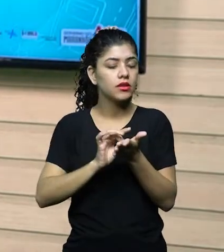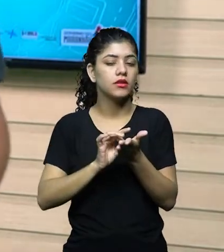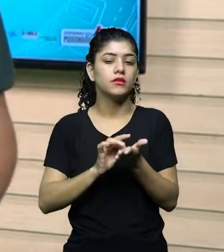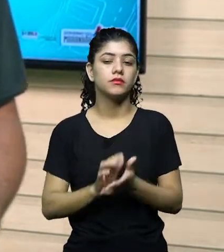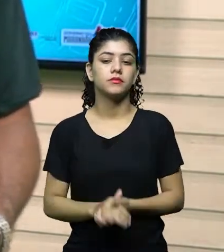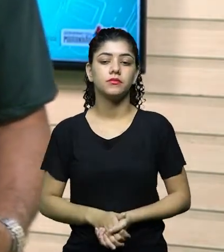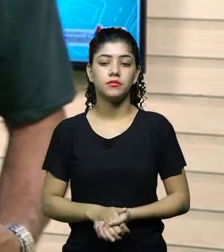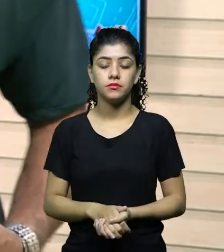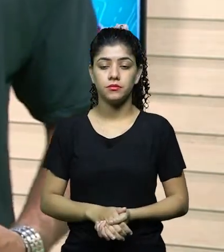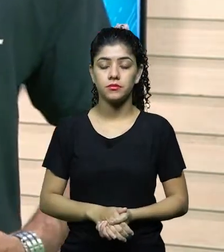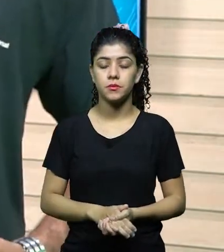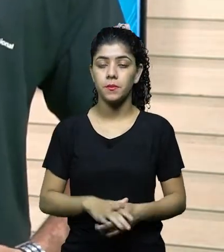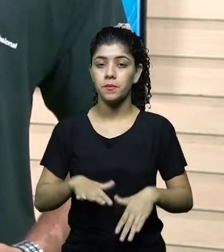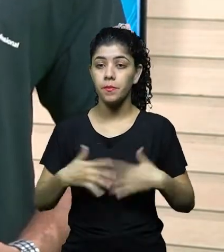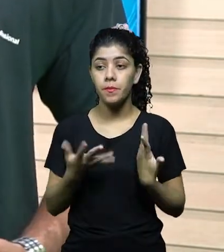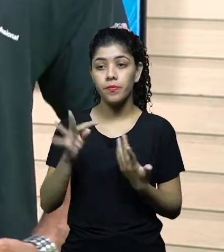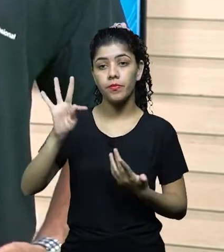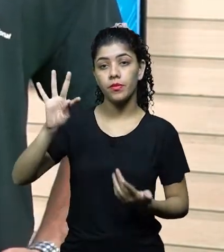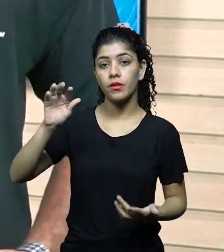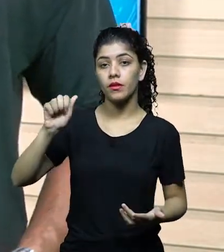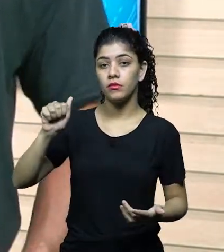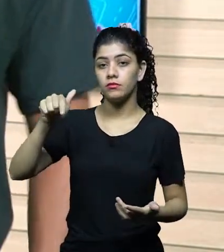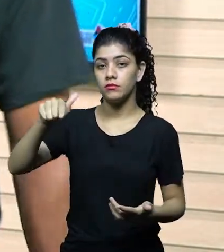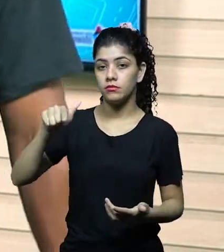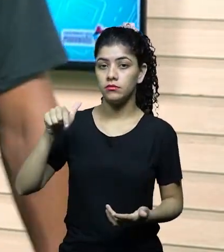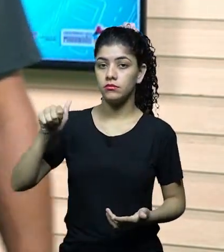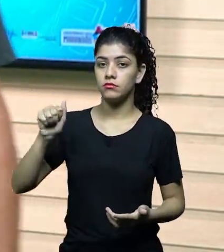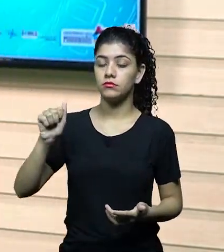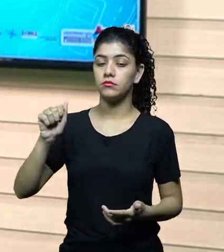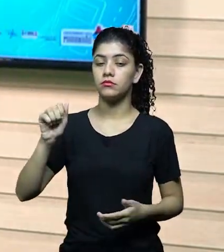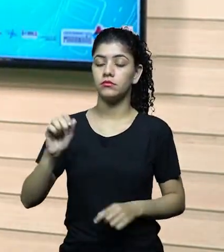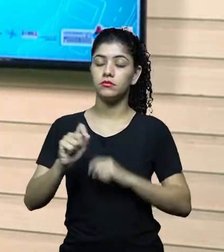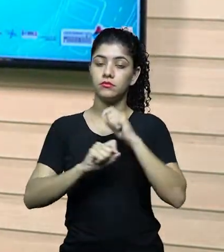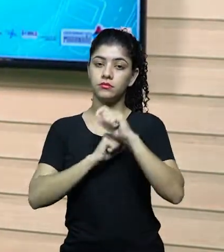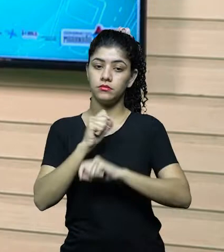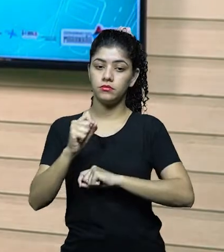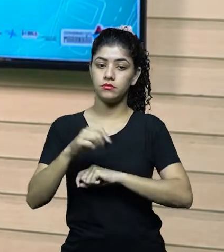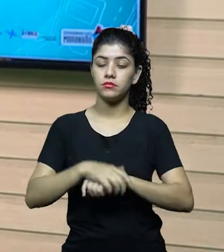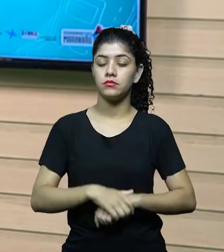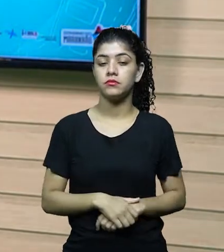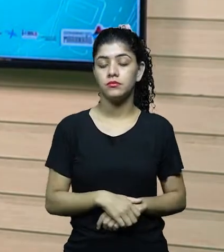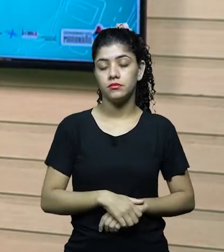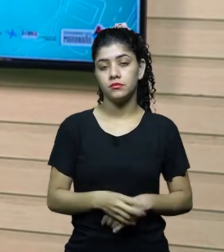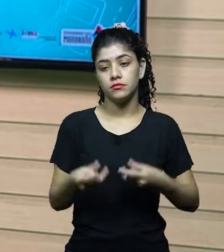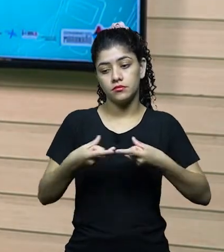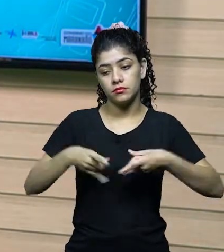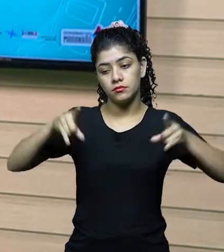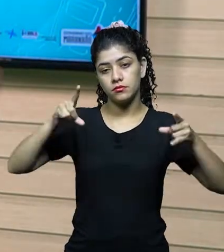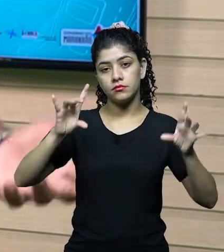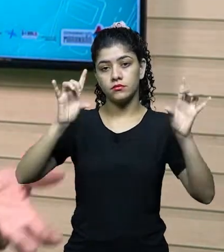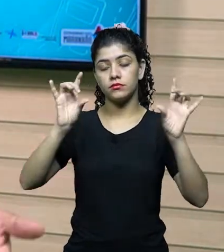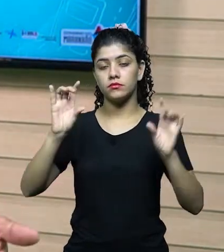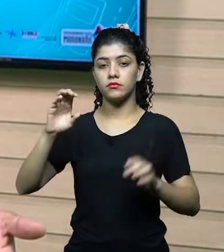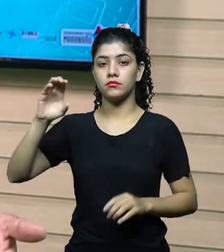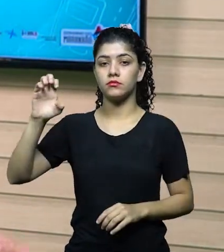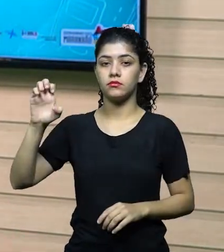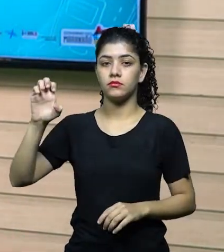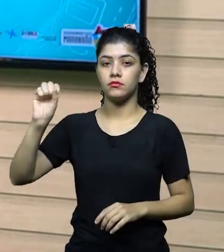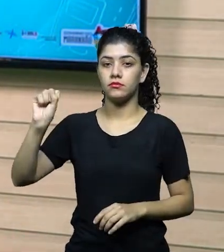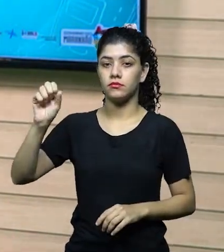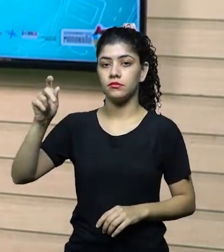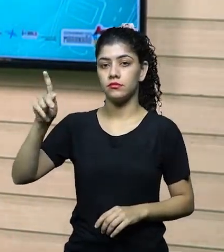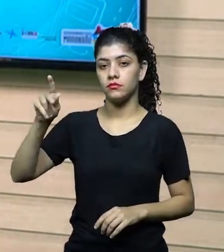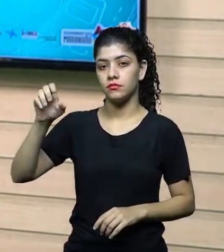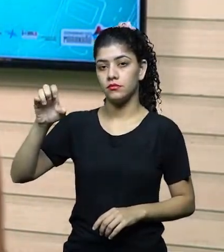ver qual a taxa que, por exemplo, o cheque especial cobra, né, daquele determinado